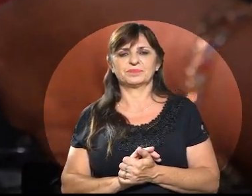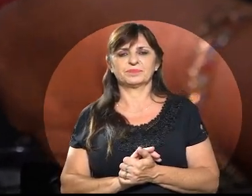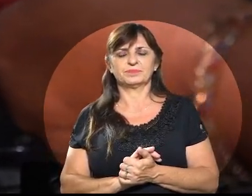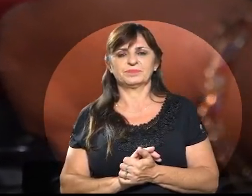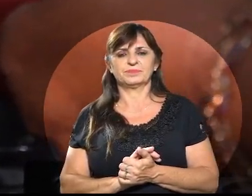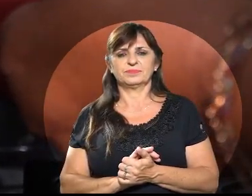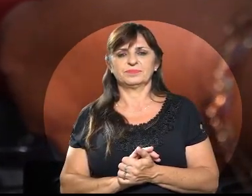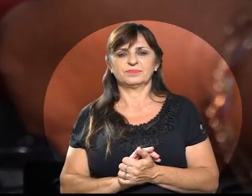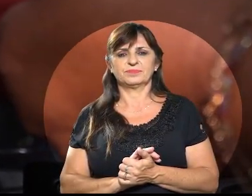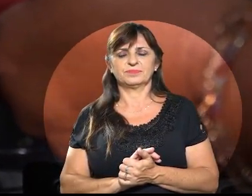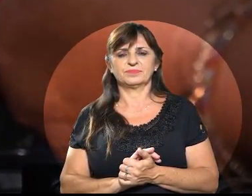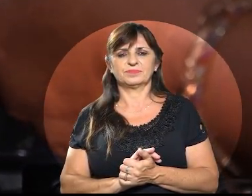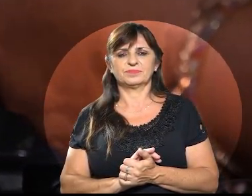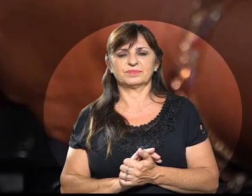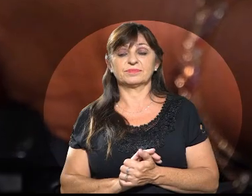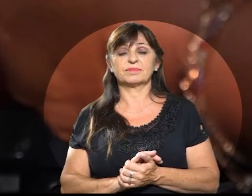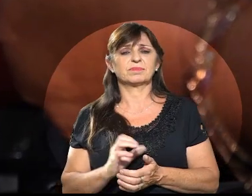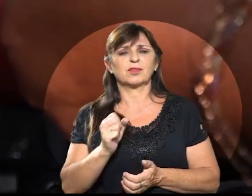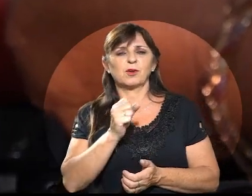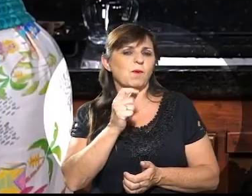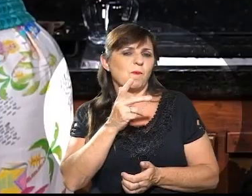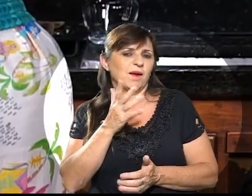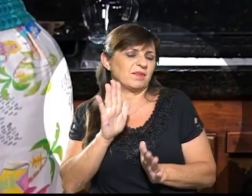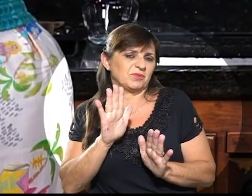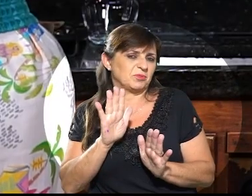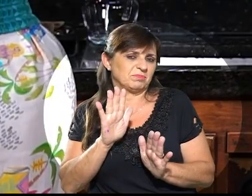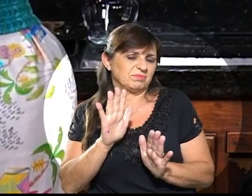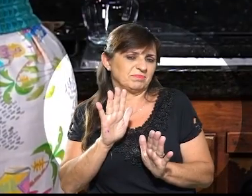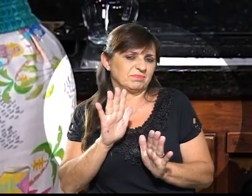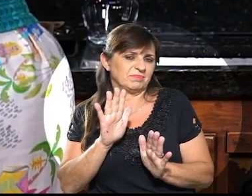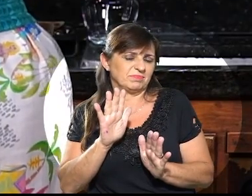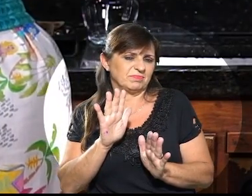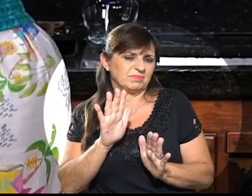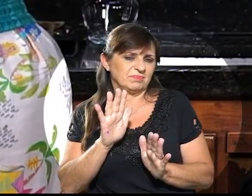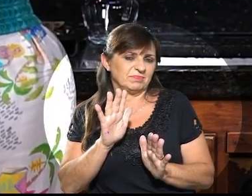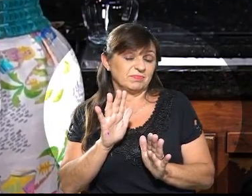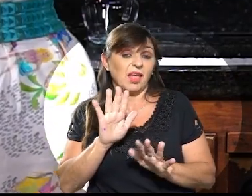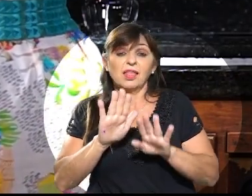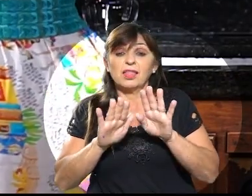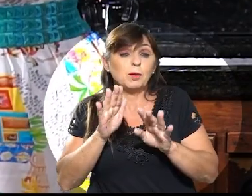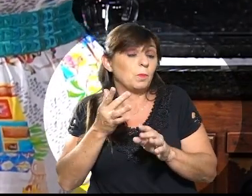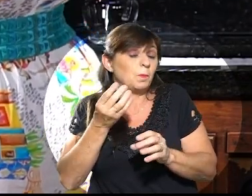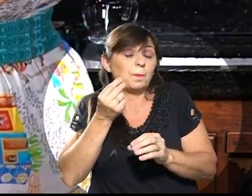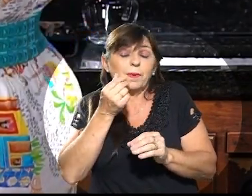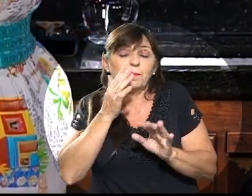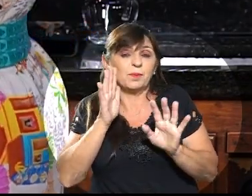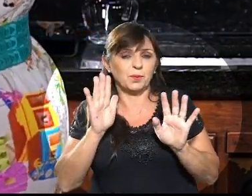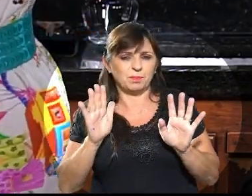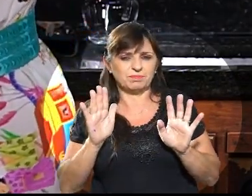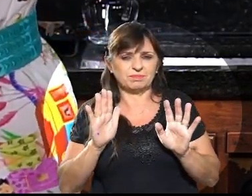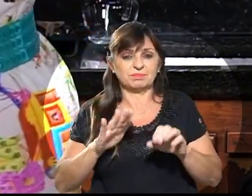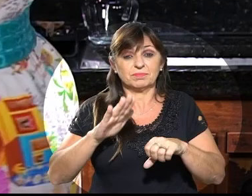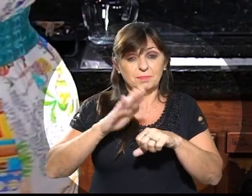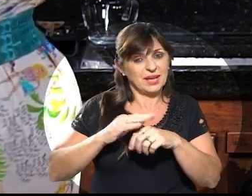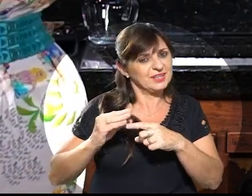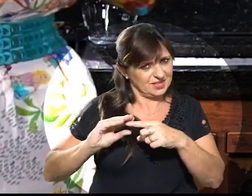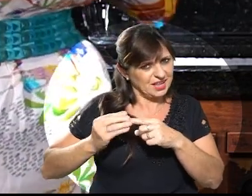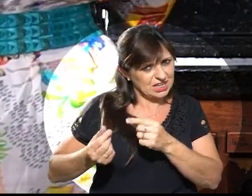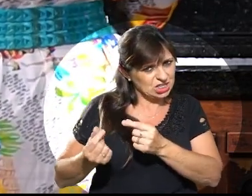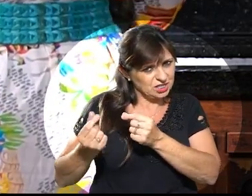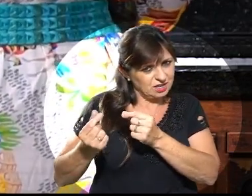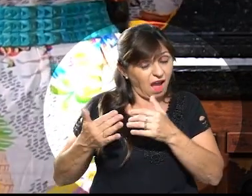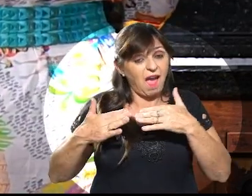Proporção de quanto por quanto, Raide? Vai muito de gosto. Se eu quero mais lentilha, eu tenho que dar mais ou menos